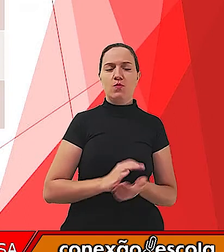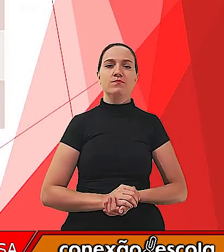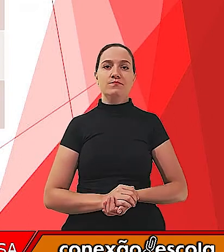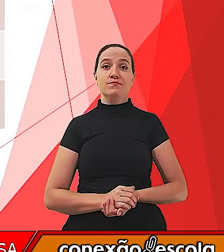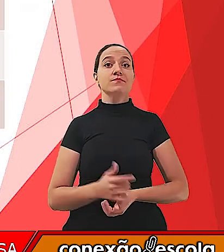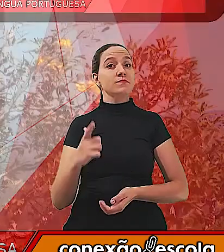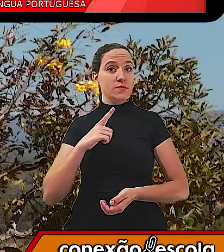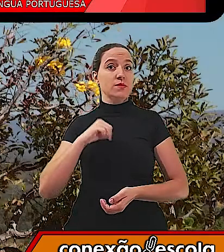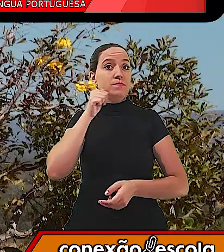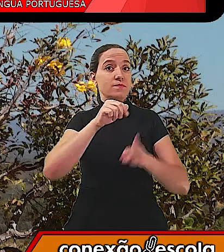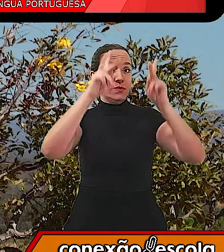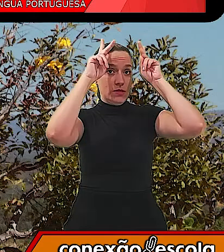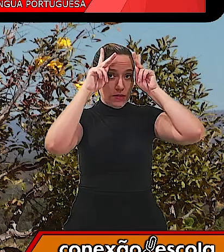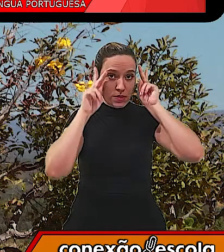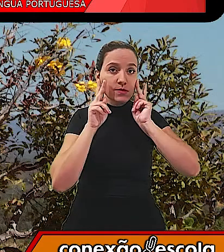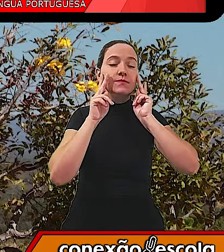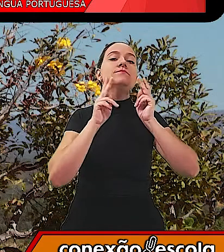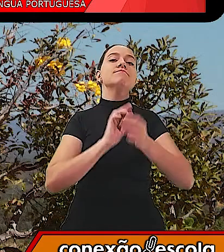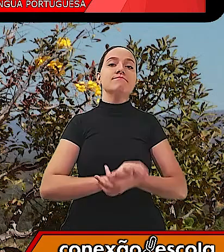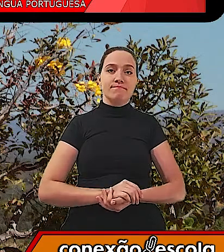A princesa,